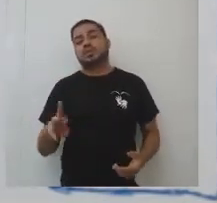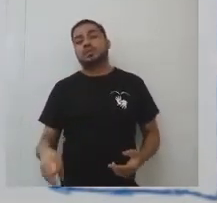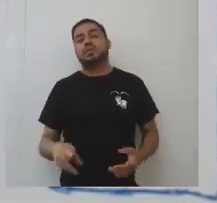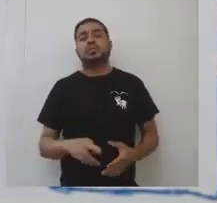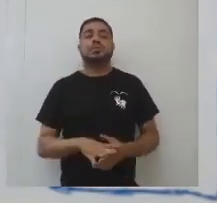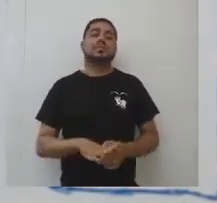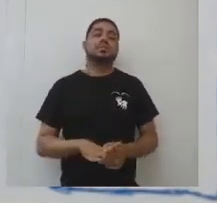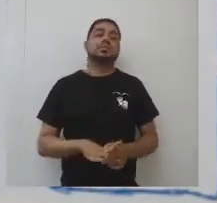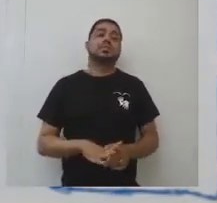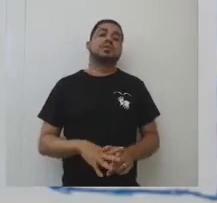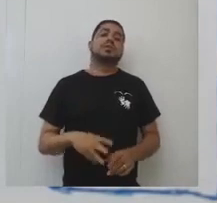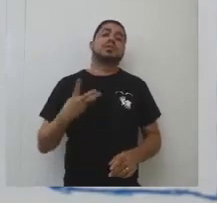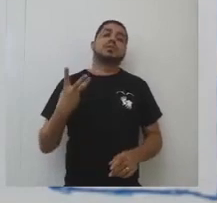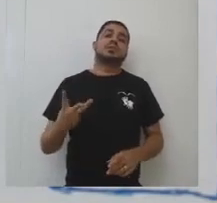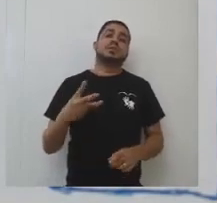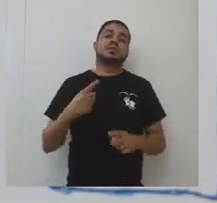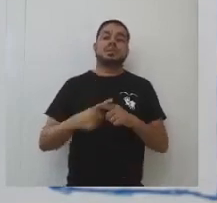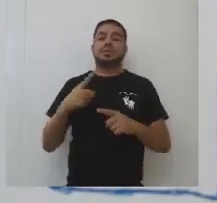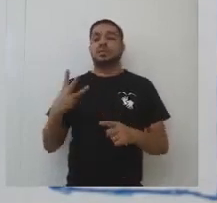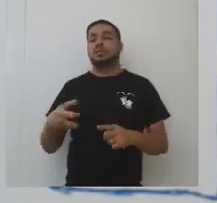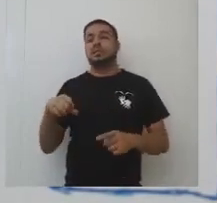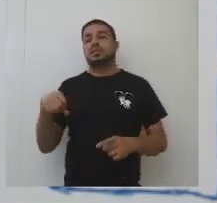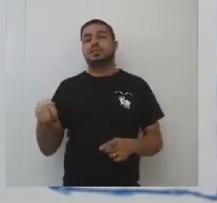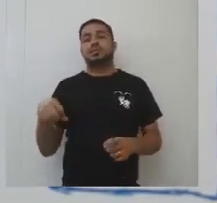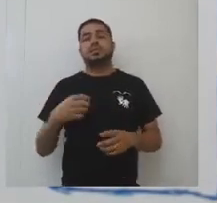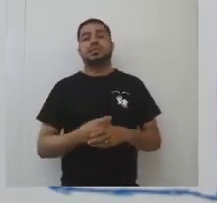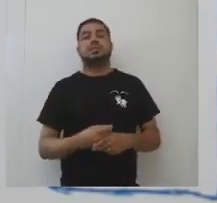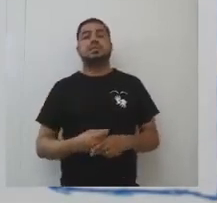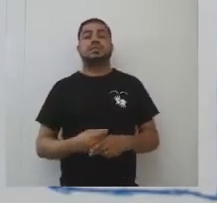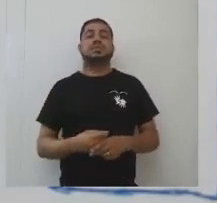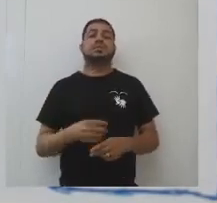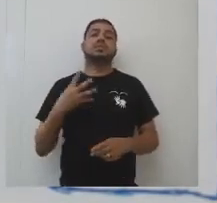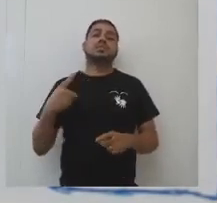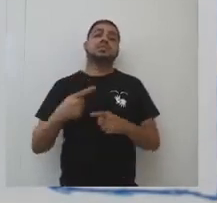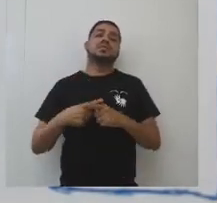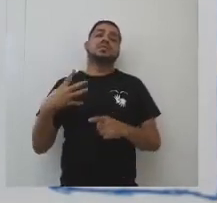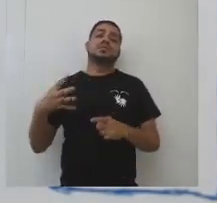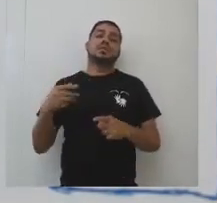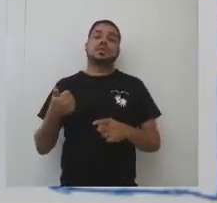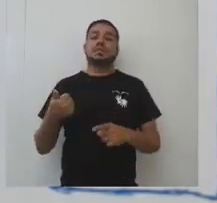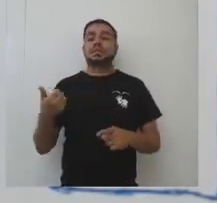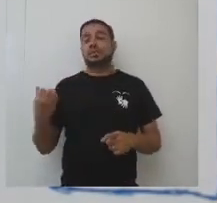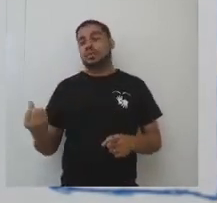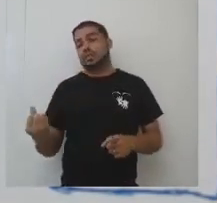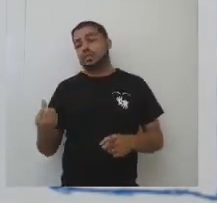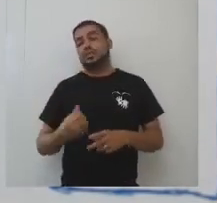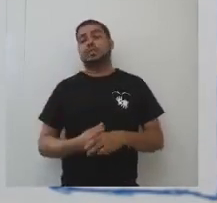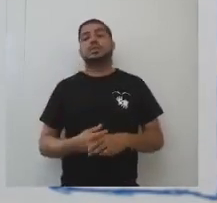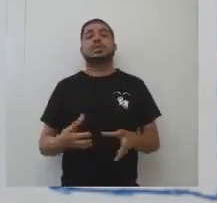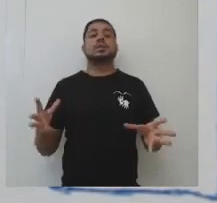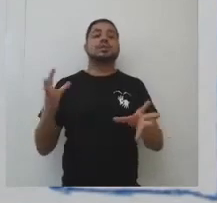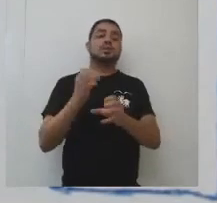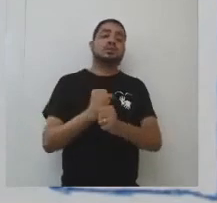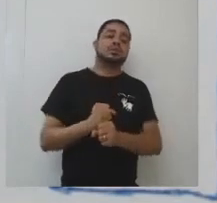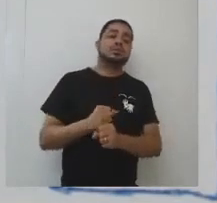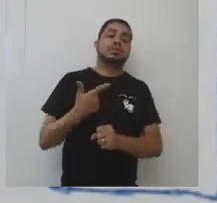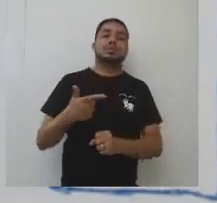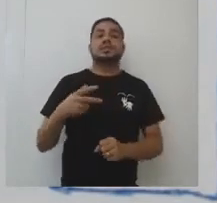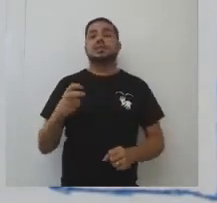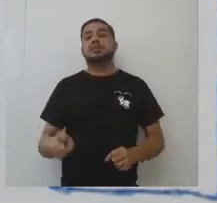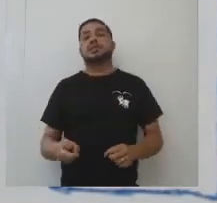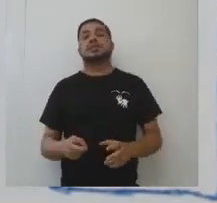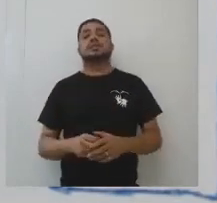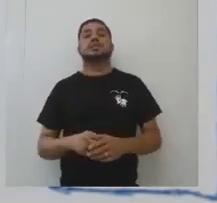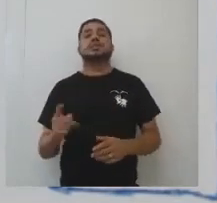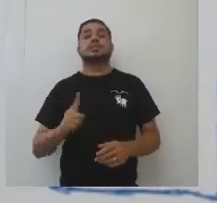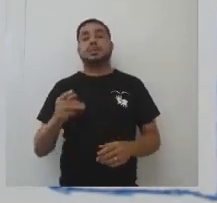quadrado, 3 vezes 3, 9, 4 vezes 4, 16. A soma dá 25.